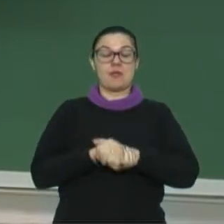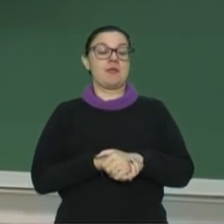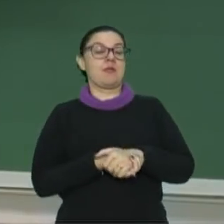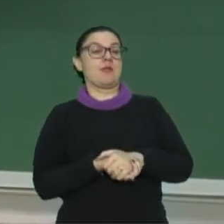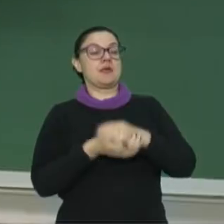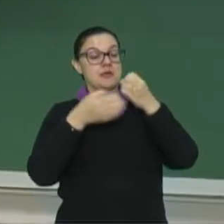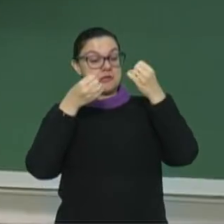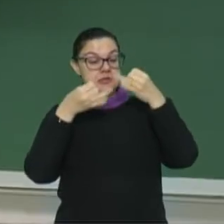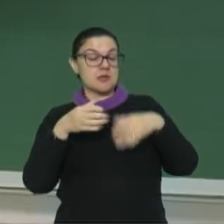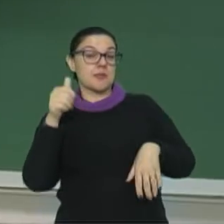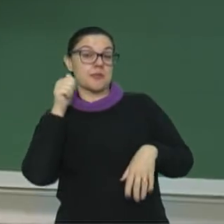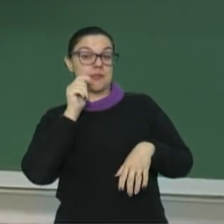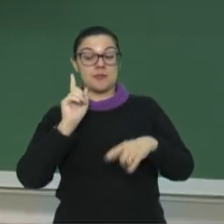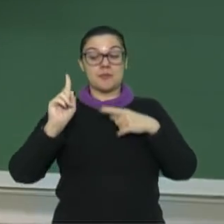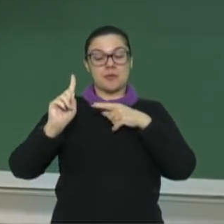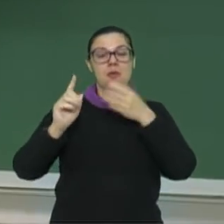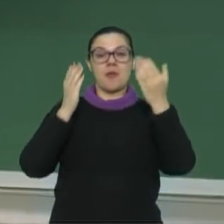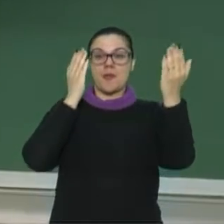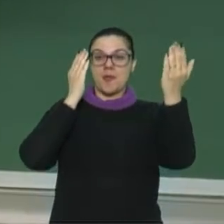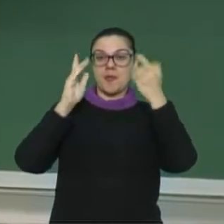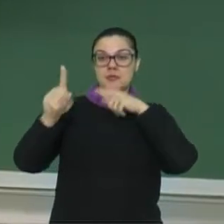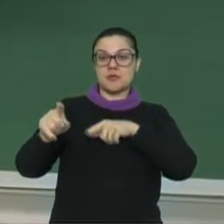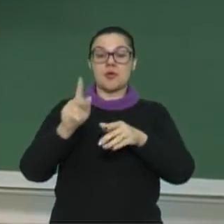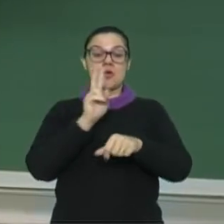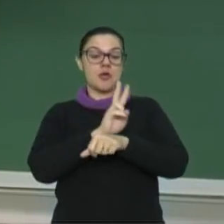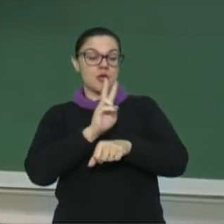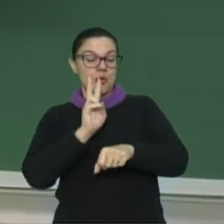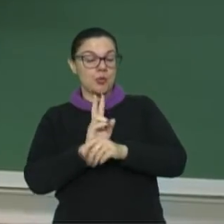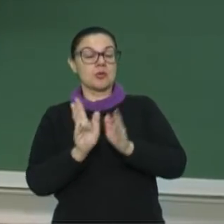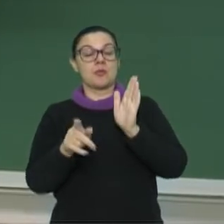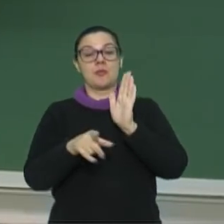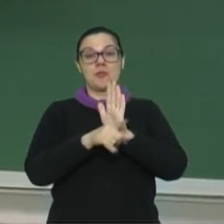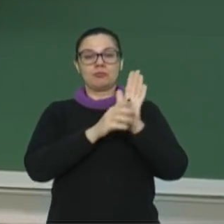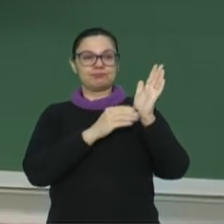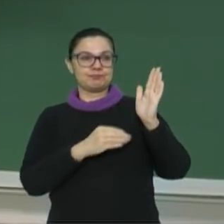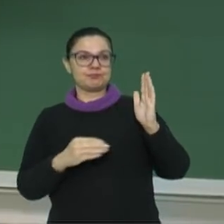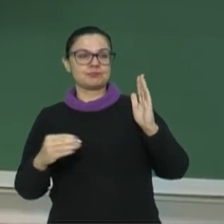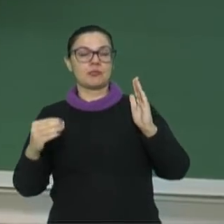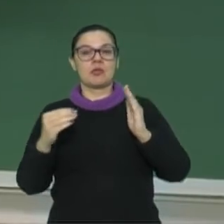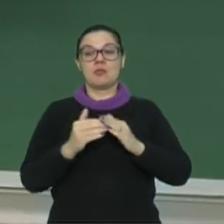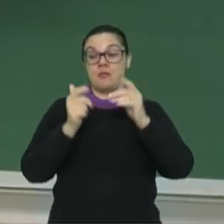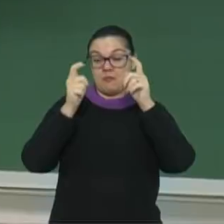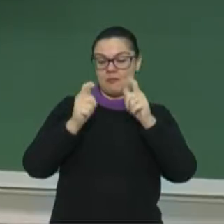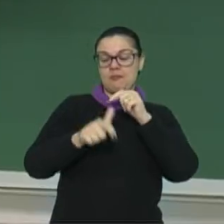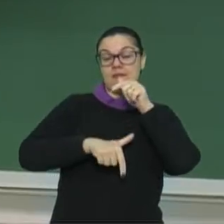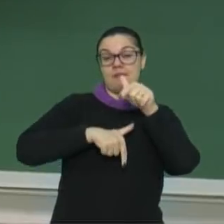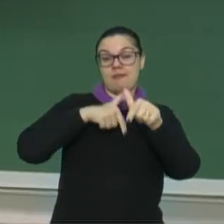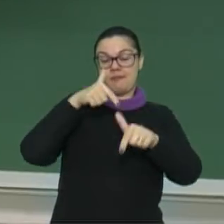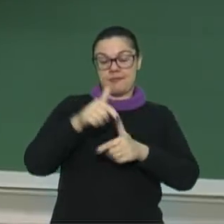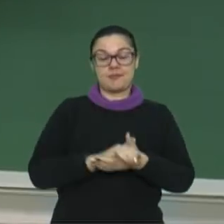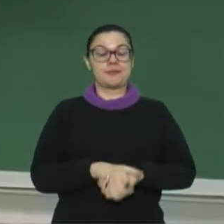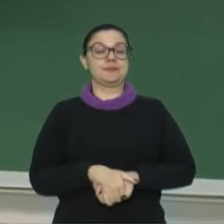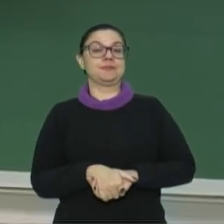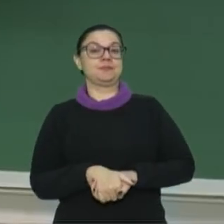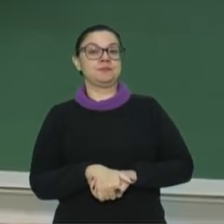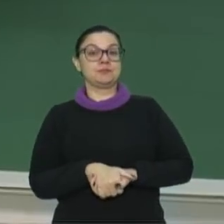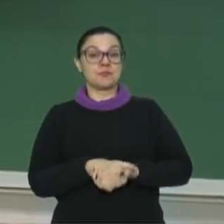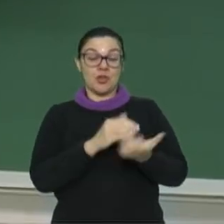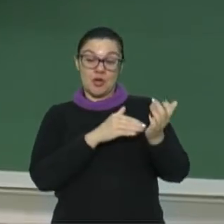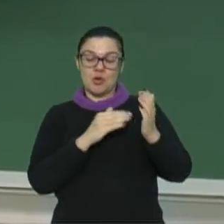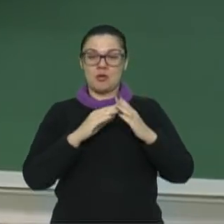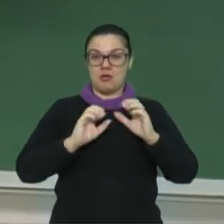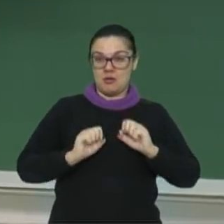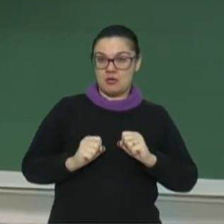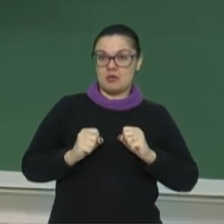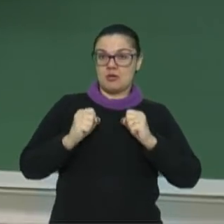que a psicóloga clínica aí que tem toda aqui a instituição na qual ela participa, né, toda a autoridade